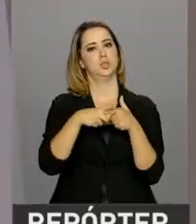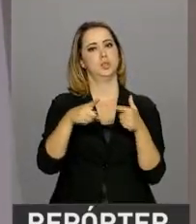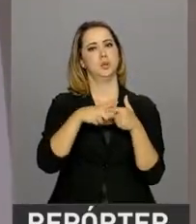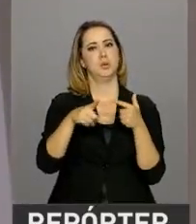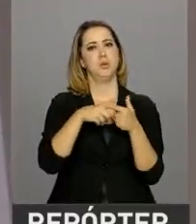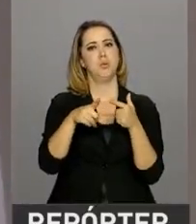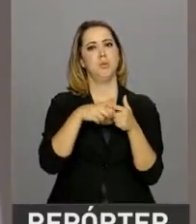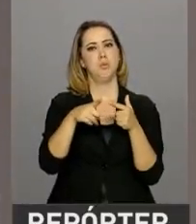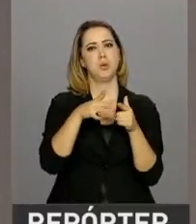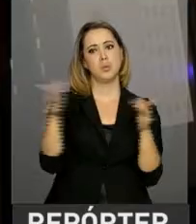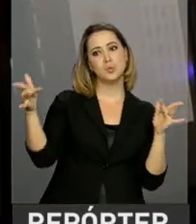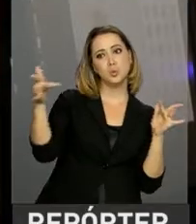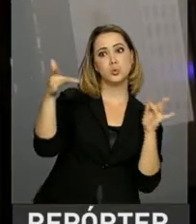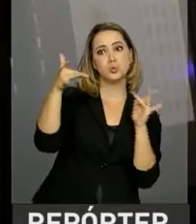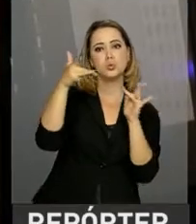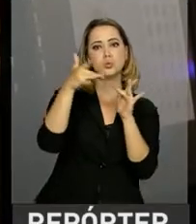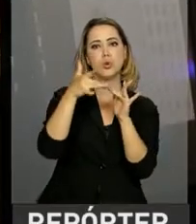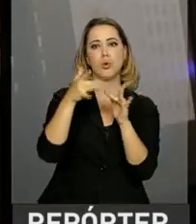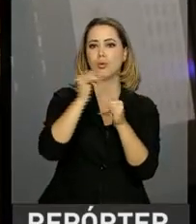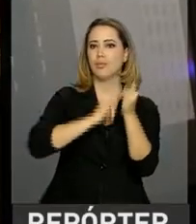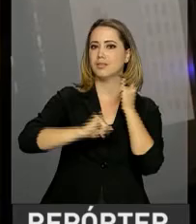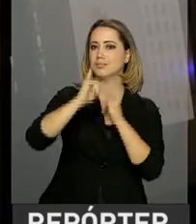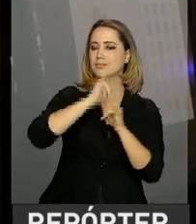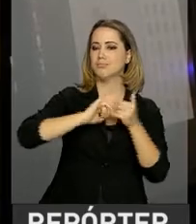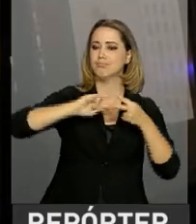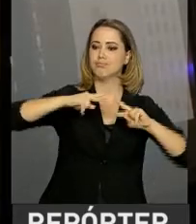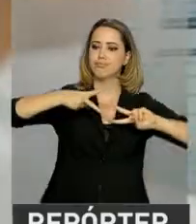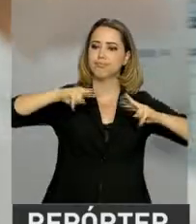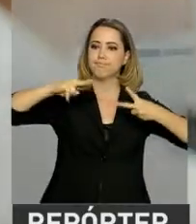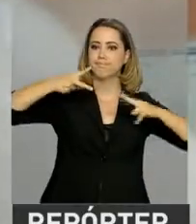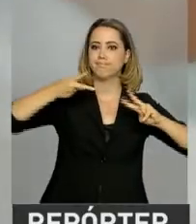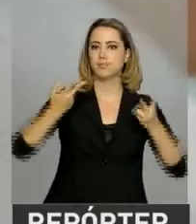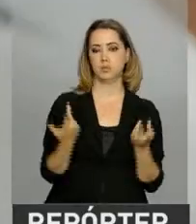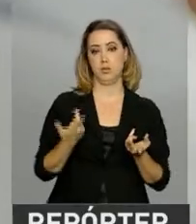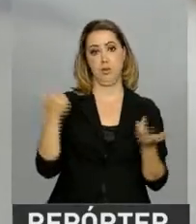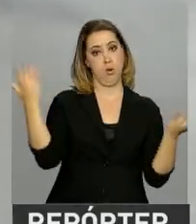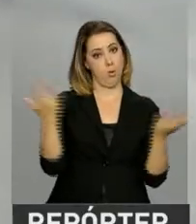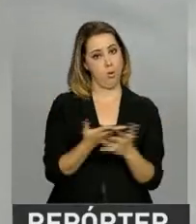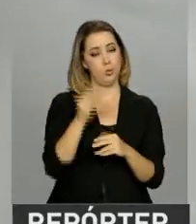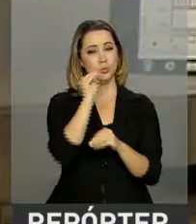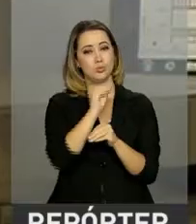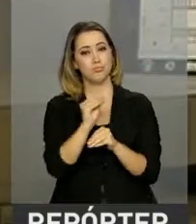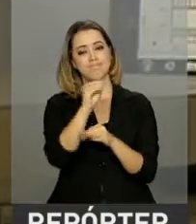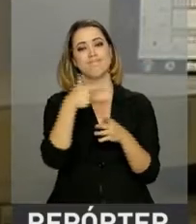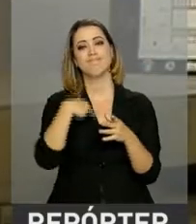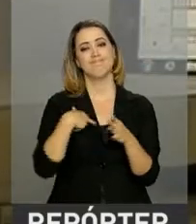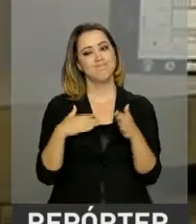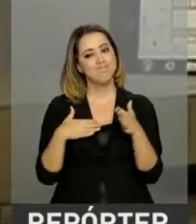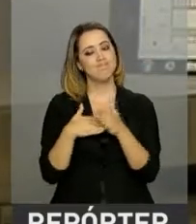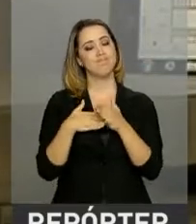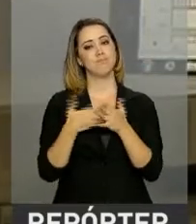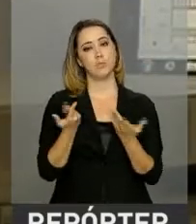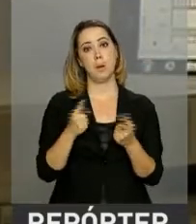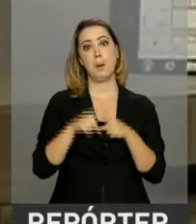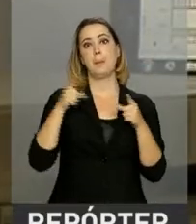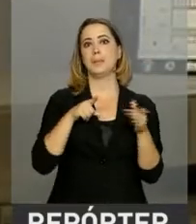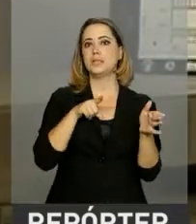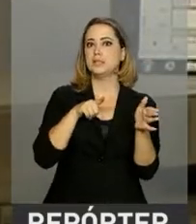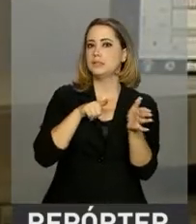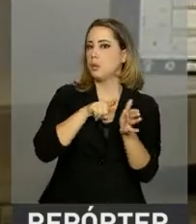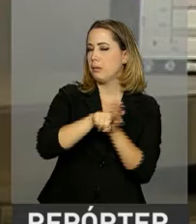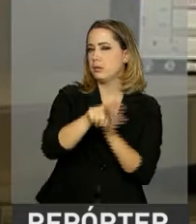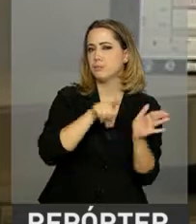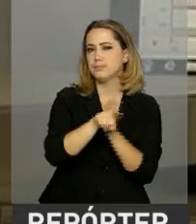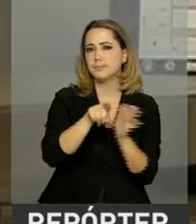de informações entre os neurônios a terapia atual tem efeitos limitados mas um estudo de pesquisadores da universidade